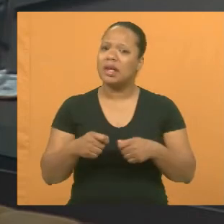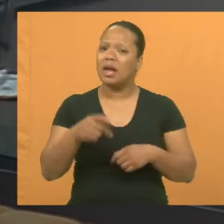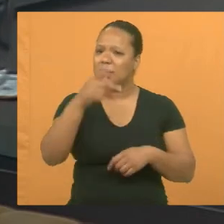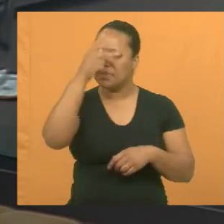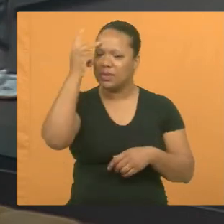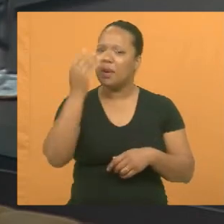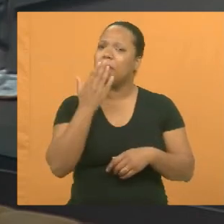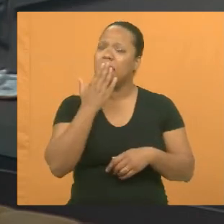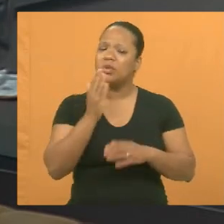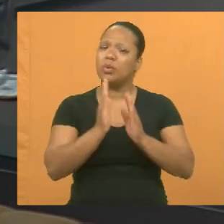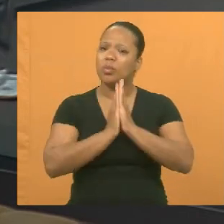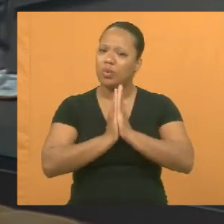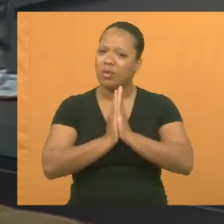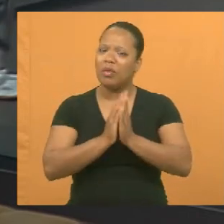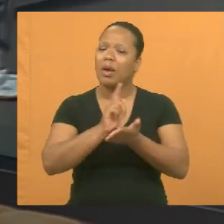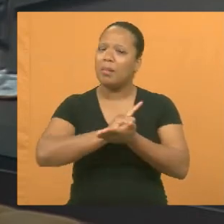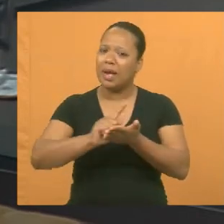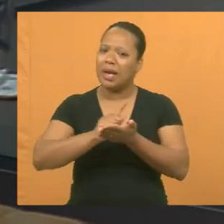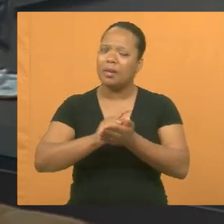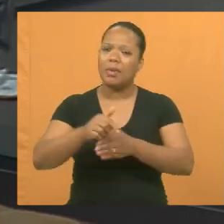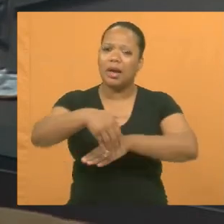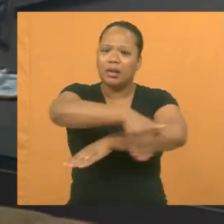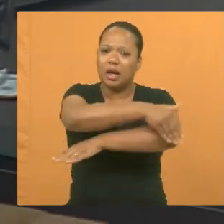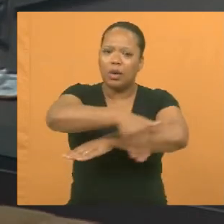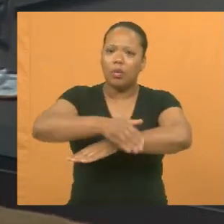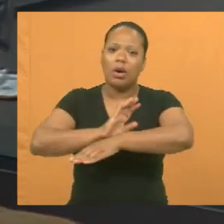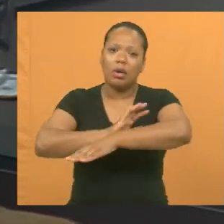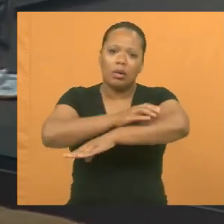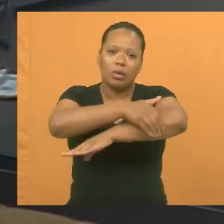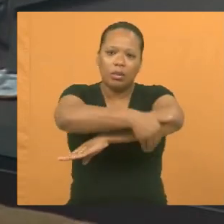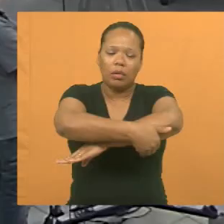com razão em relação a essa questão das bocas de lobo.